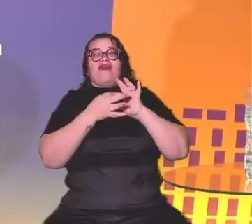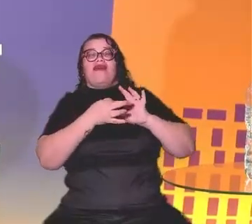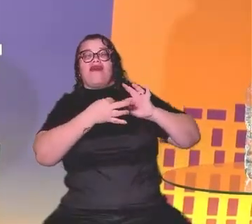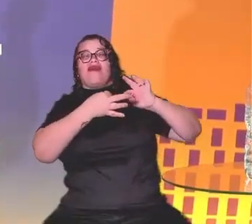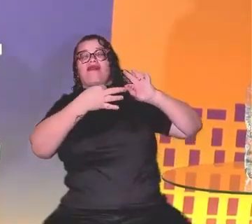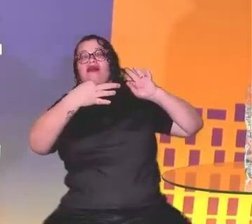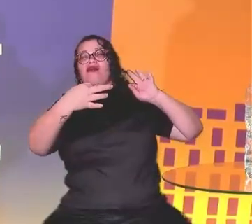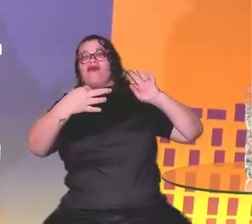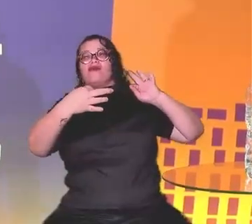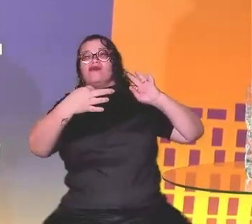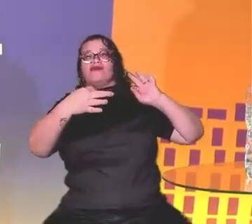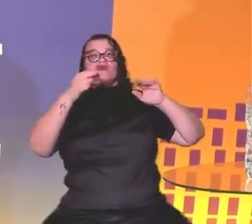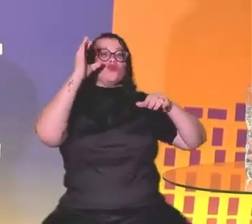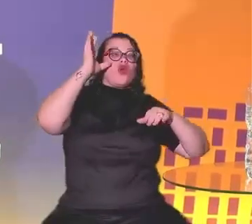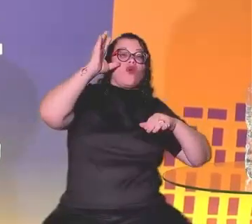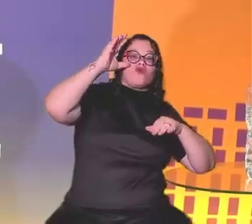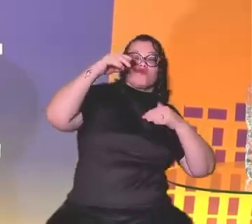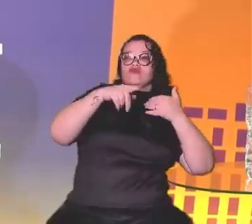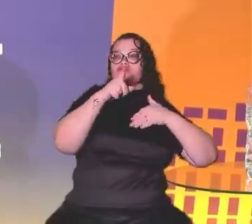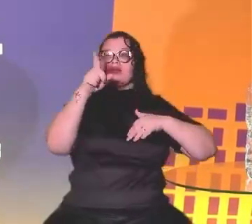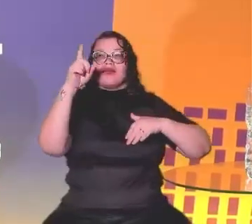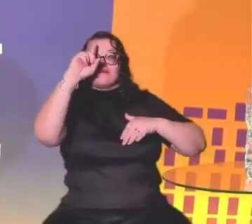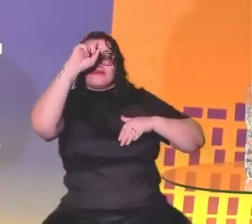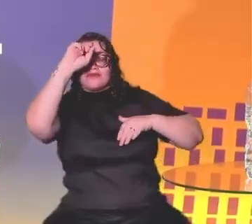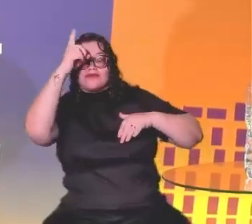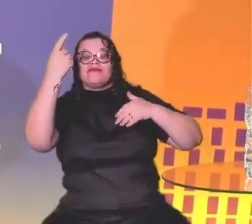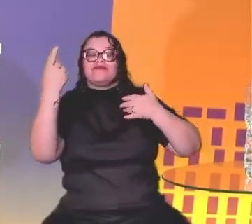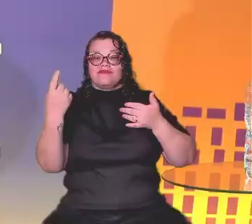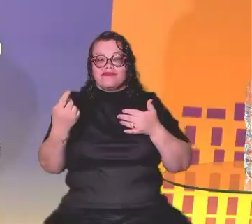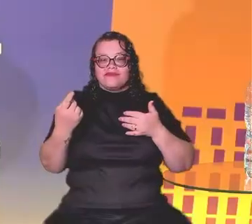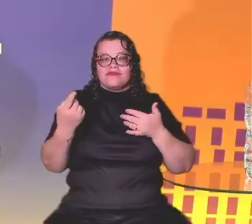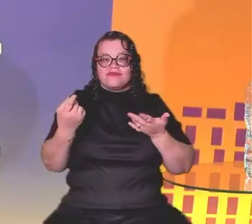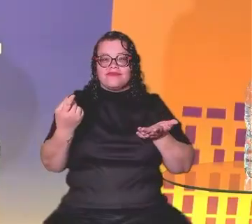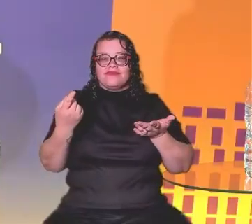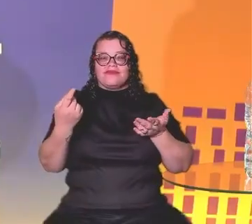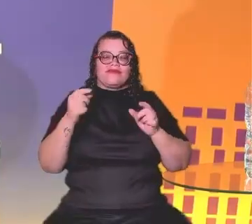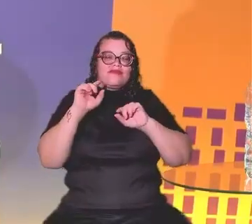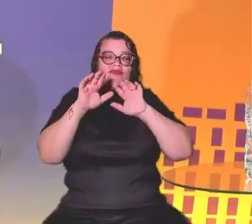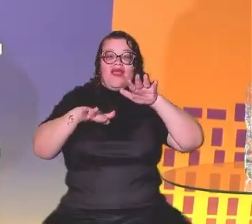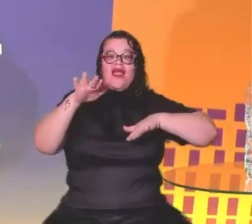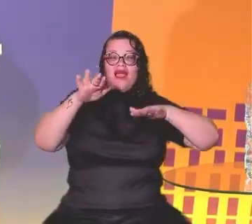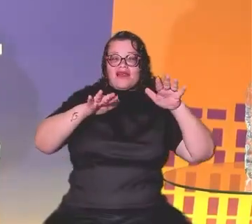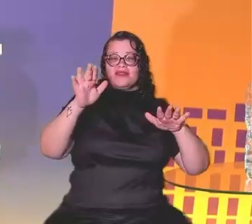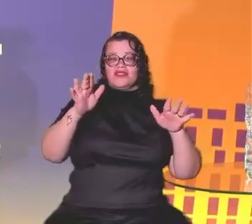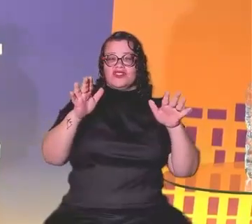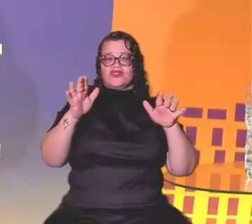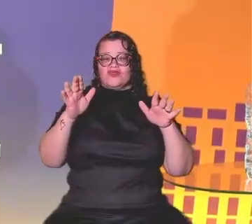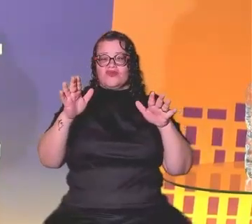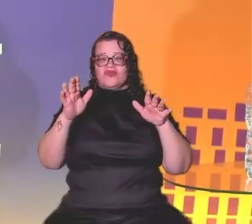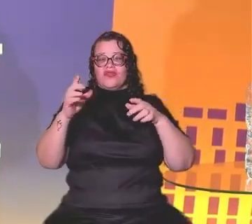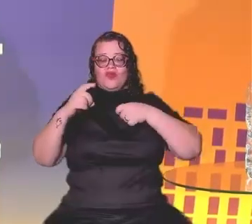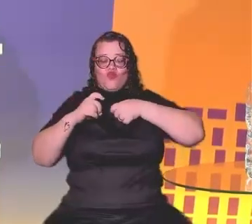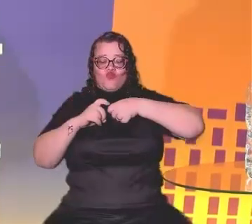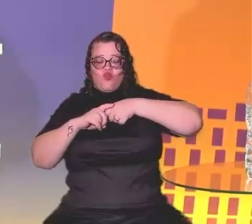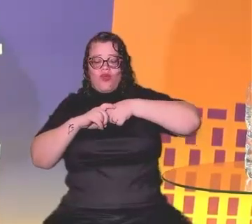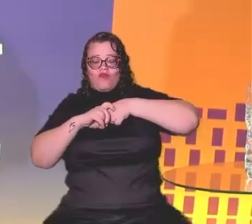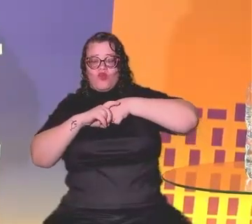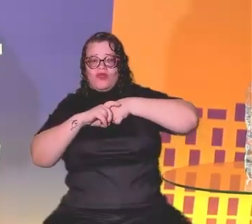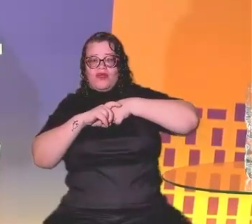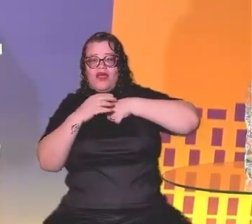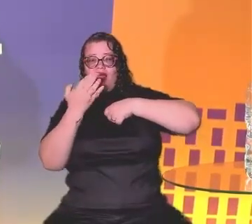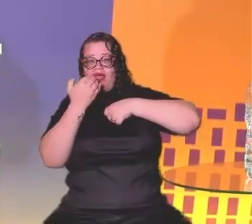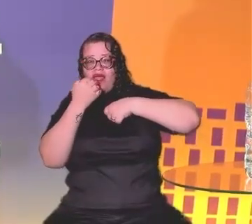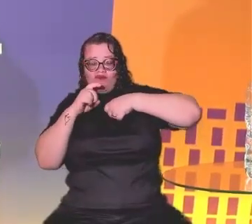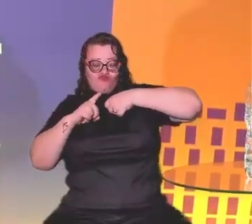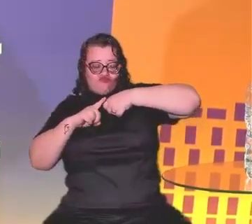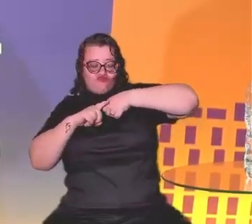E tem uma analogia também do Rubem Alves, que eu sou muito fã, que ele fala que, às vezes, a gente fica igual uma lagarta ali na folha, se